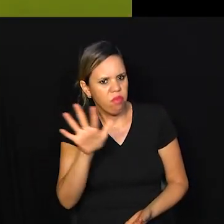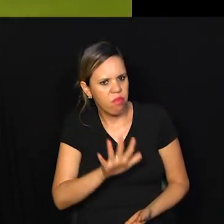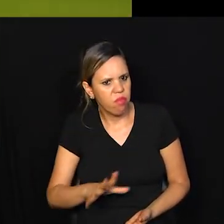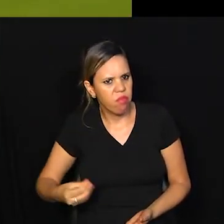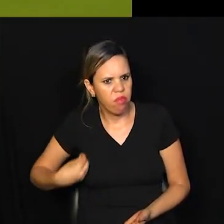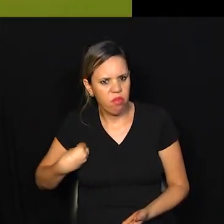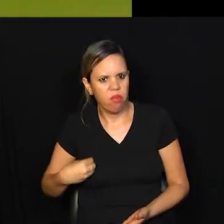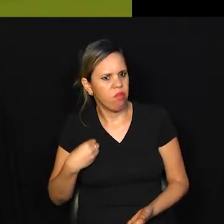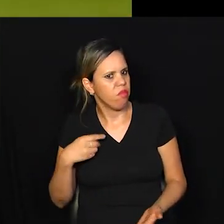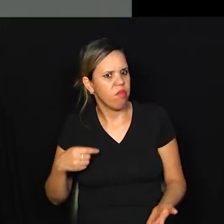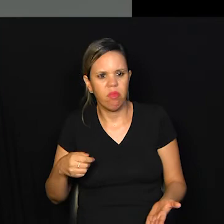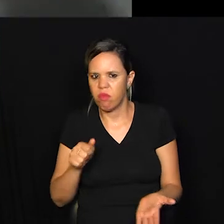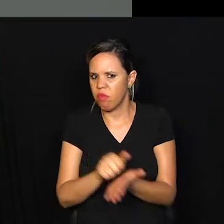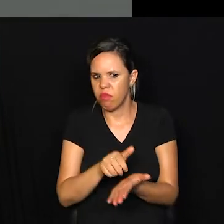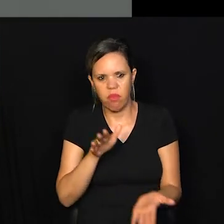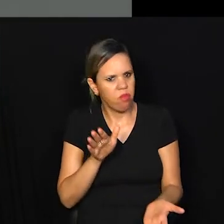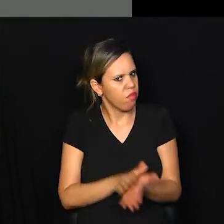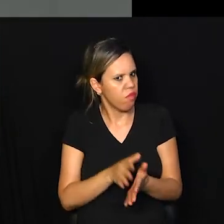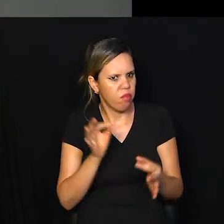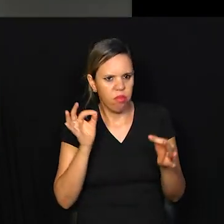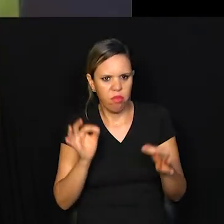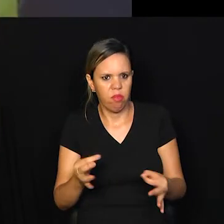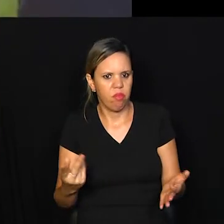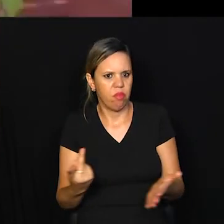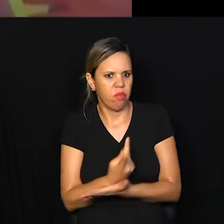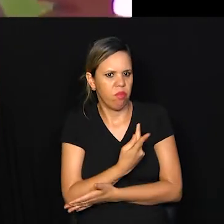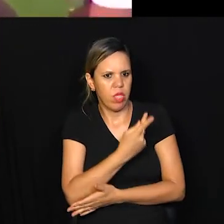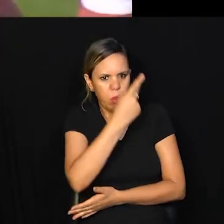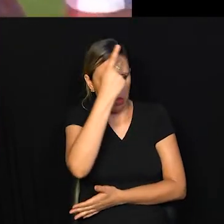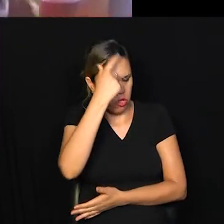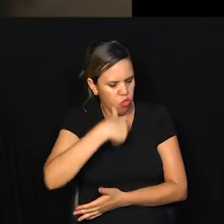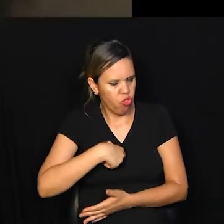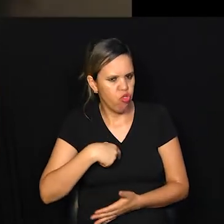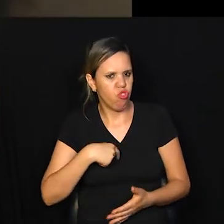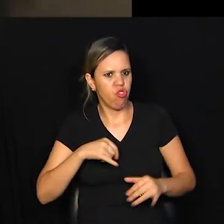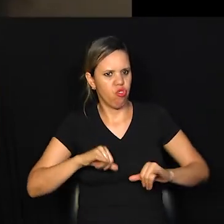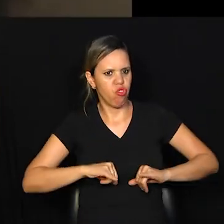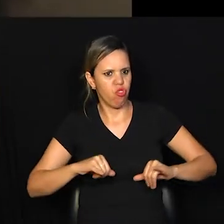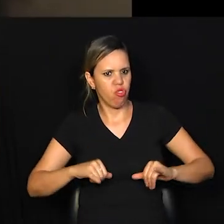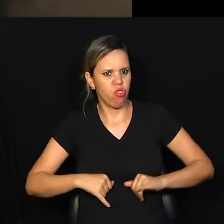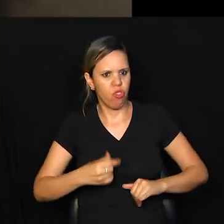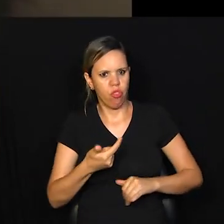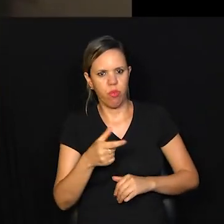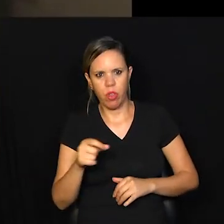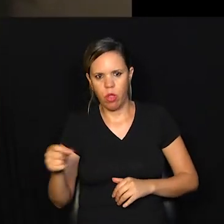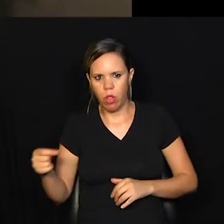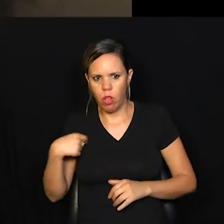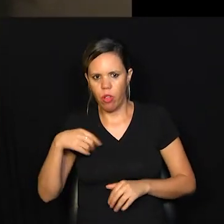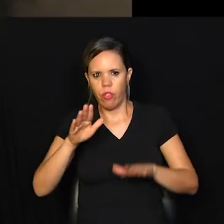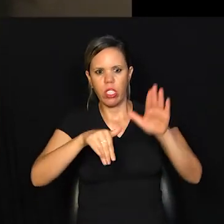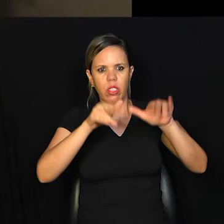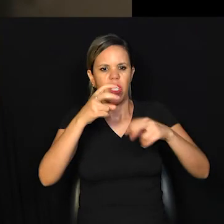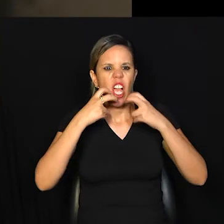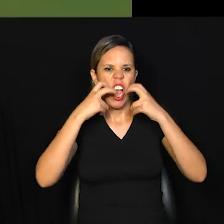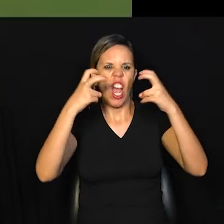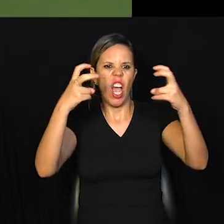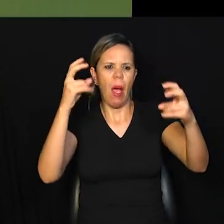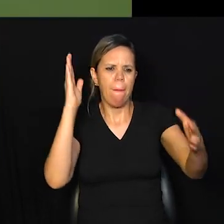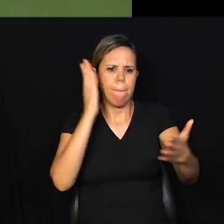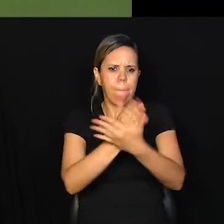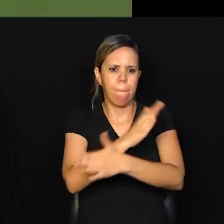insistentes em não punir corretamente às vezes punem até mesmo quem foi vítima do ataque. Em 2020 eu vim te convocar a gritar: